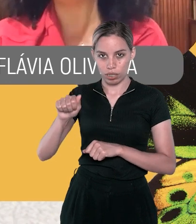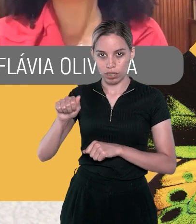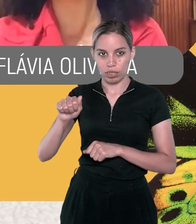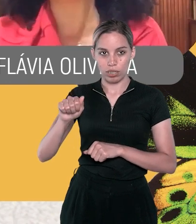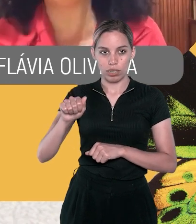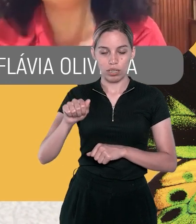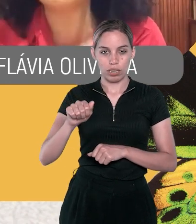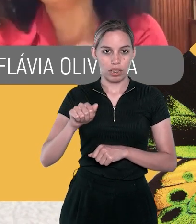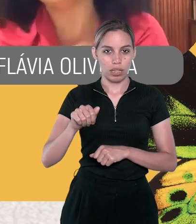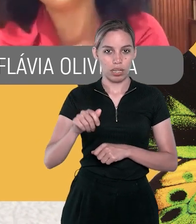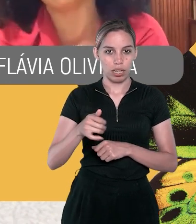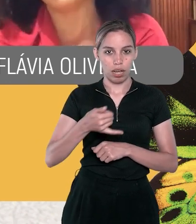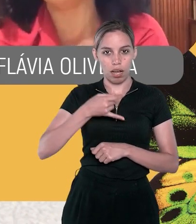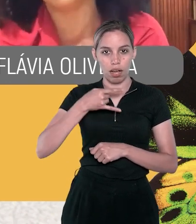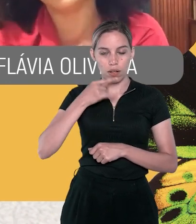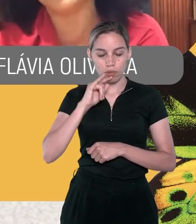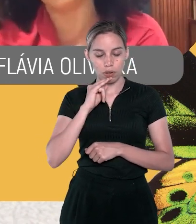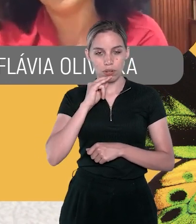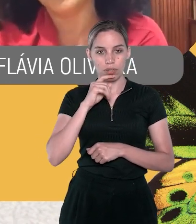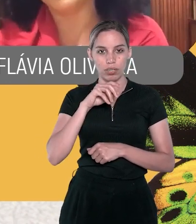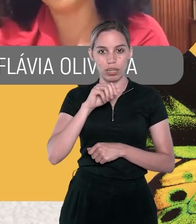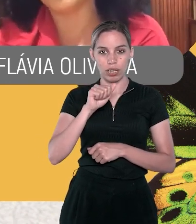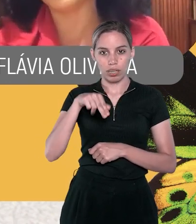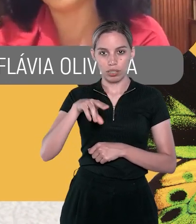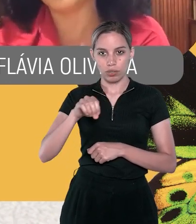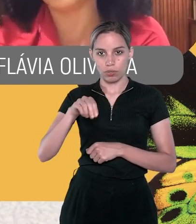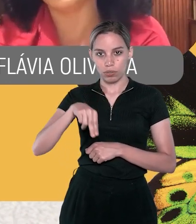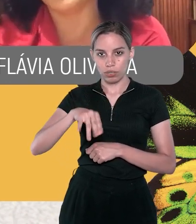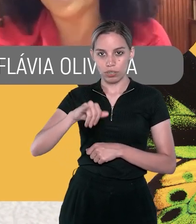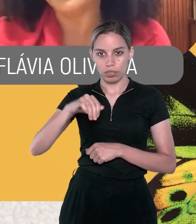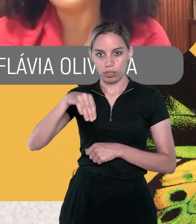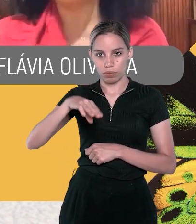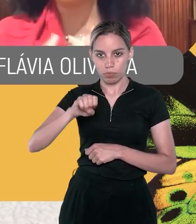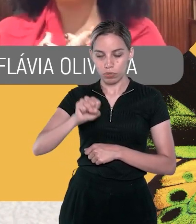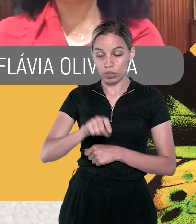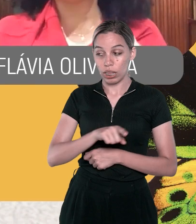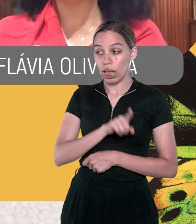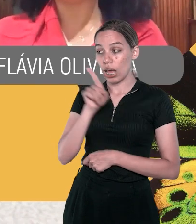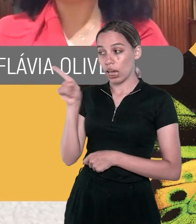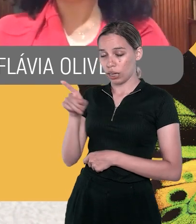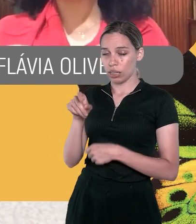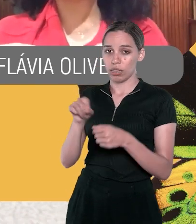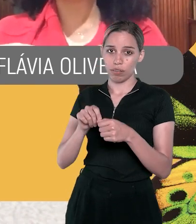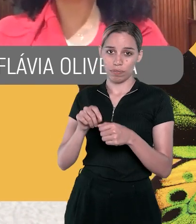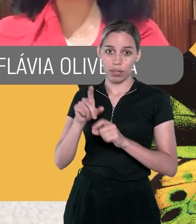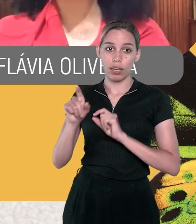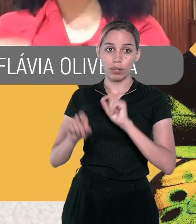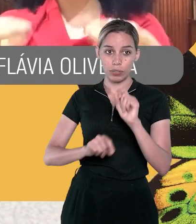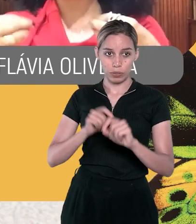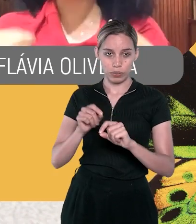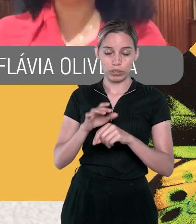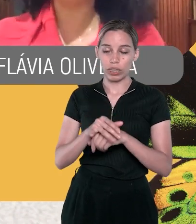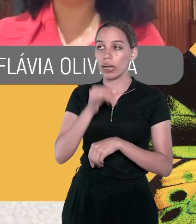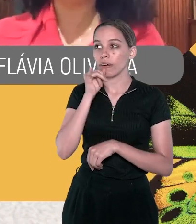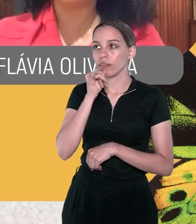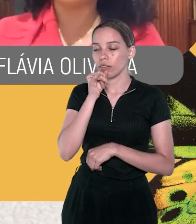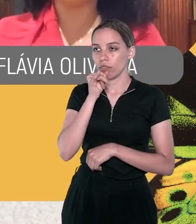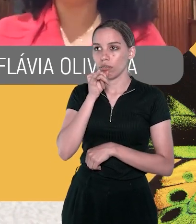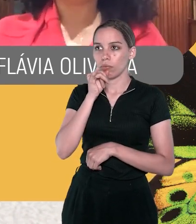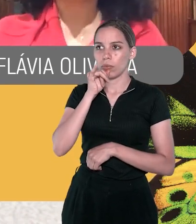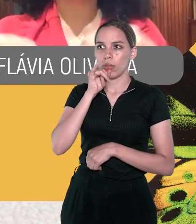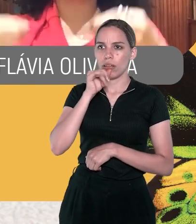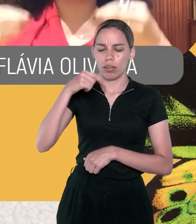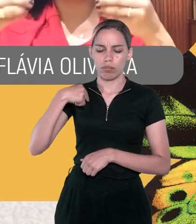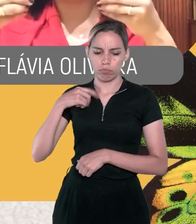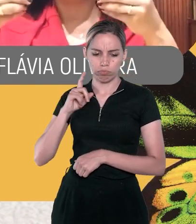que o Sérgio faz há muito tempo, há décadas, eu diria, de se